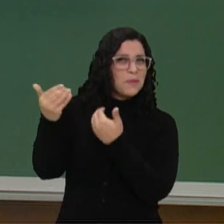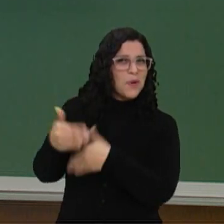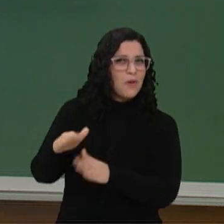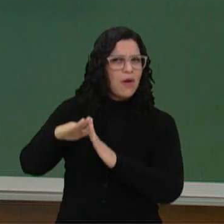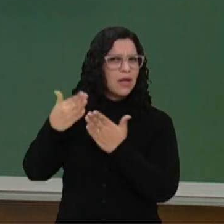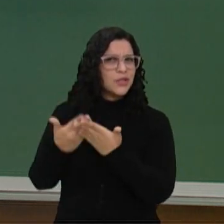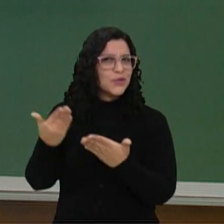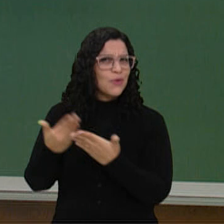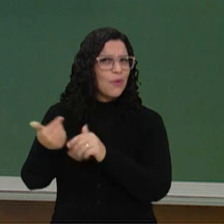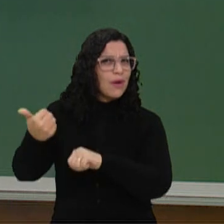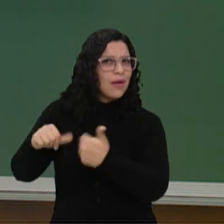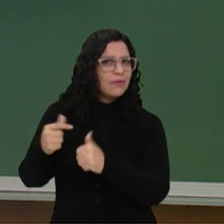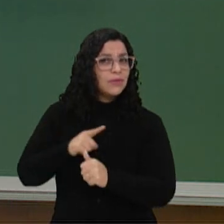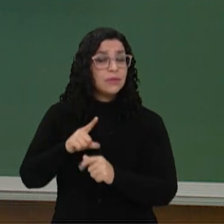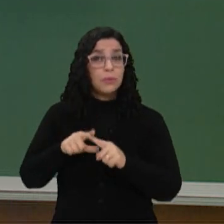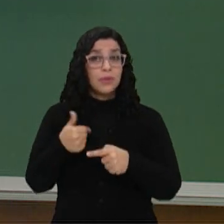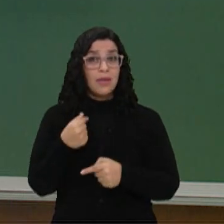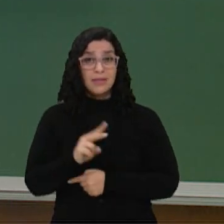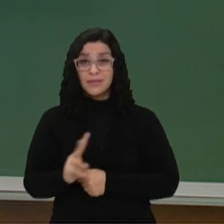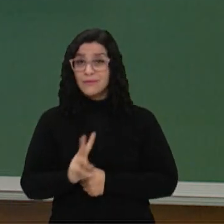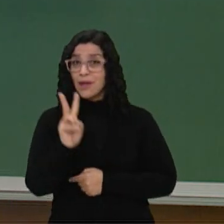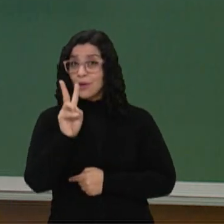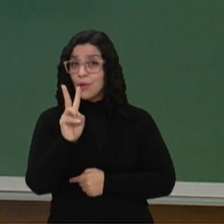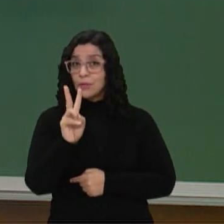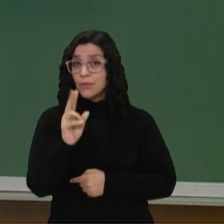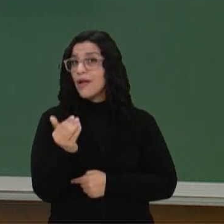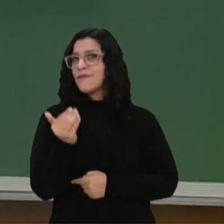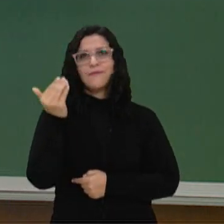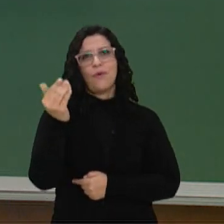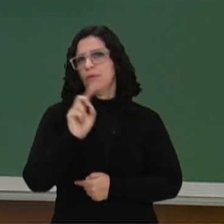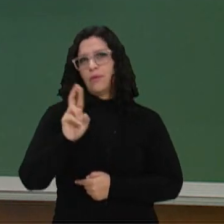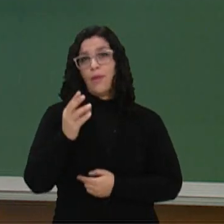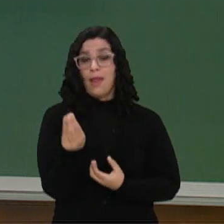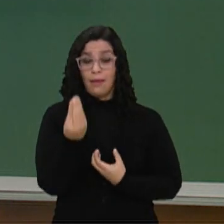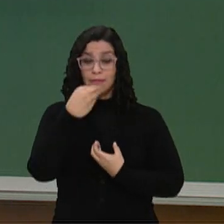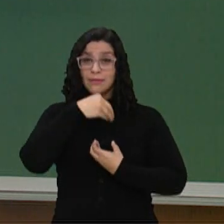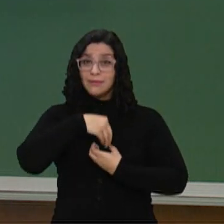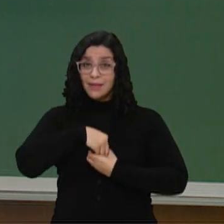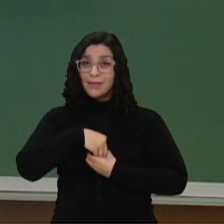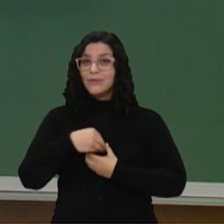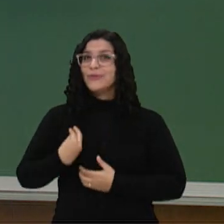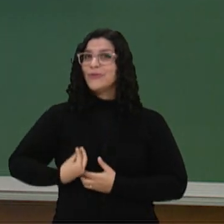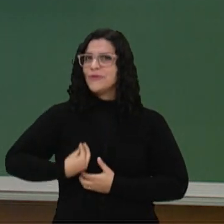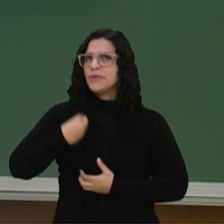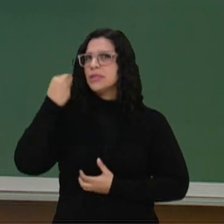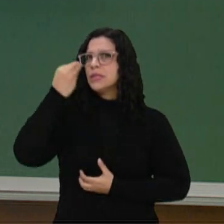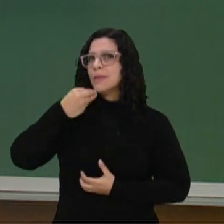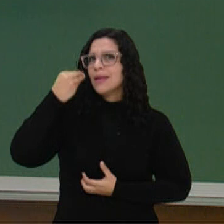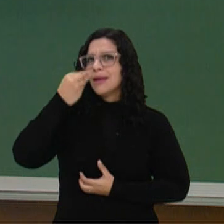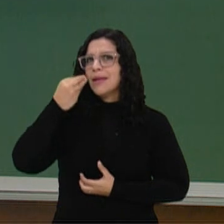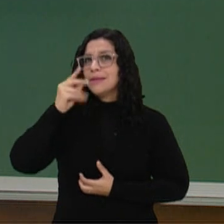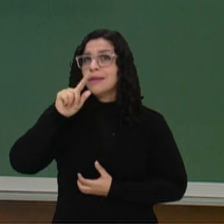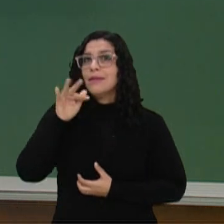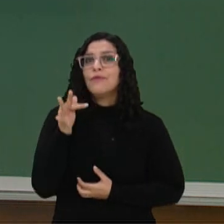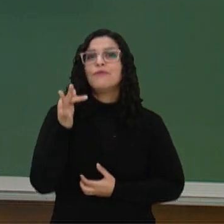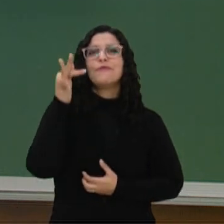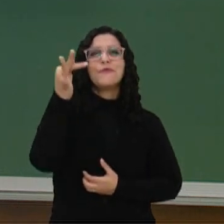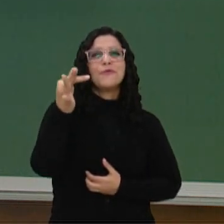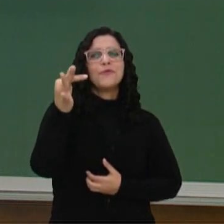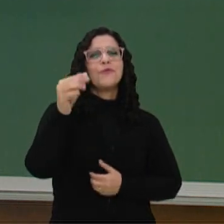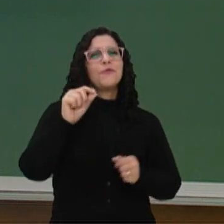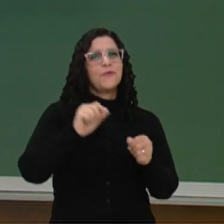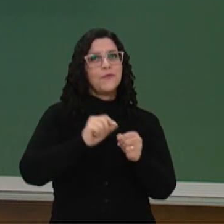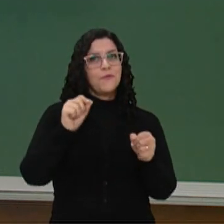provas, avaliações, enfim? Porque esses valores, se eles são bem aplicados, eles, por consequência,